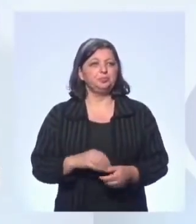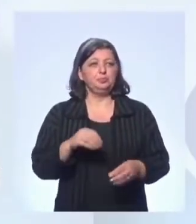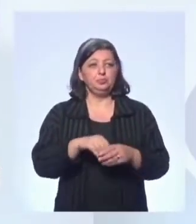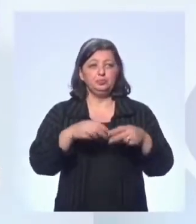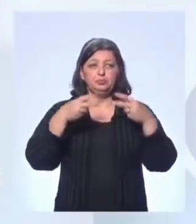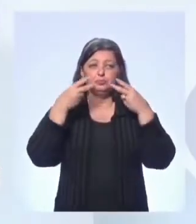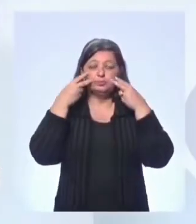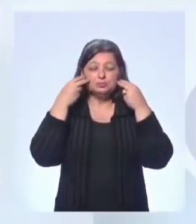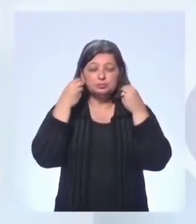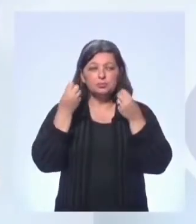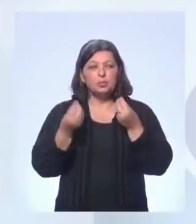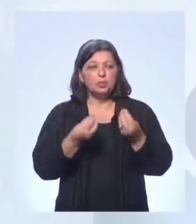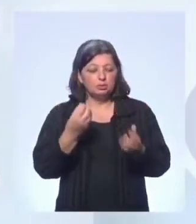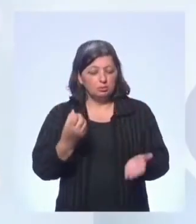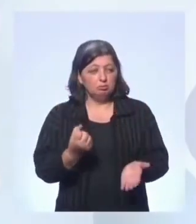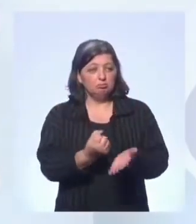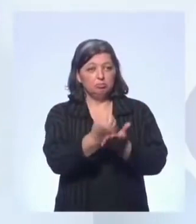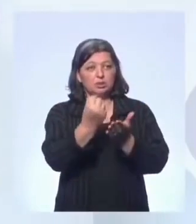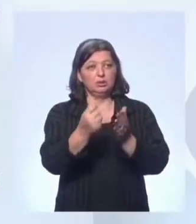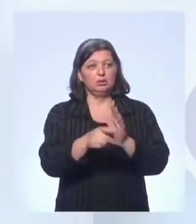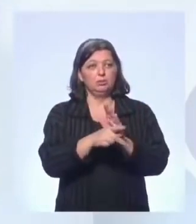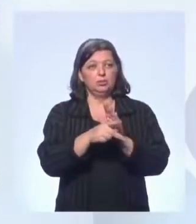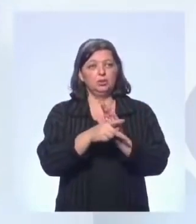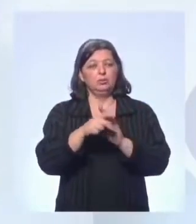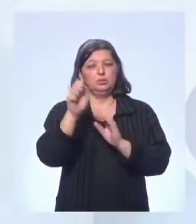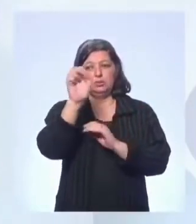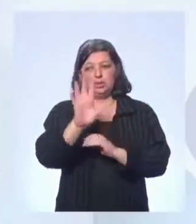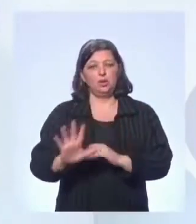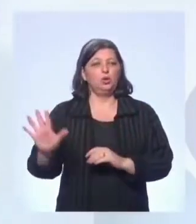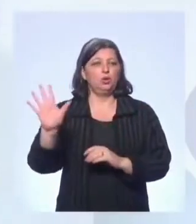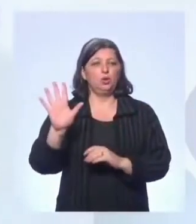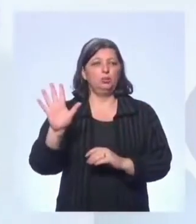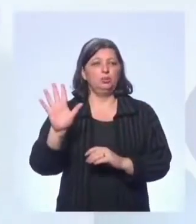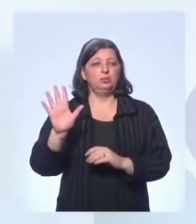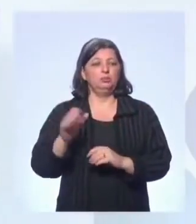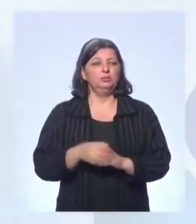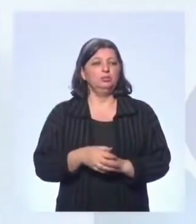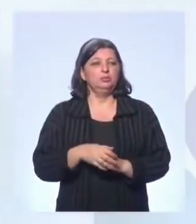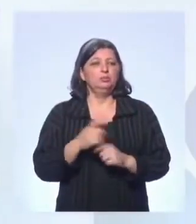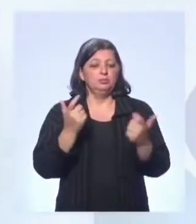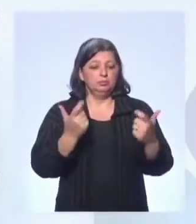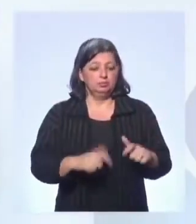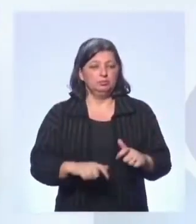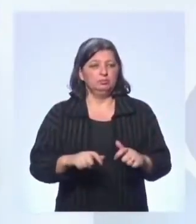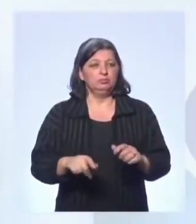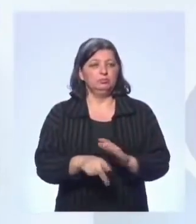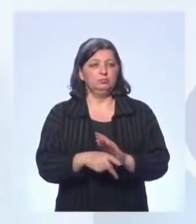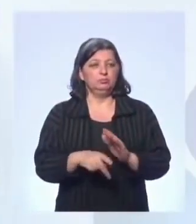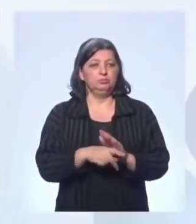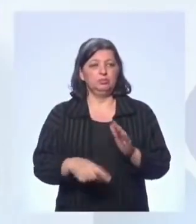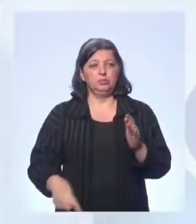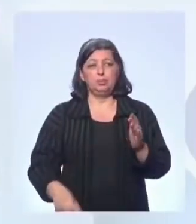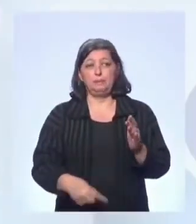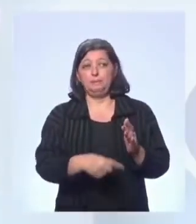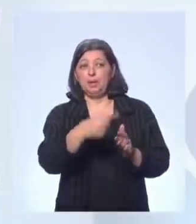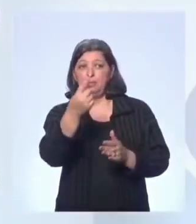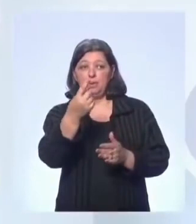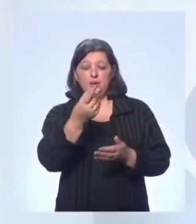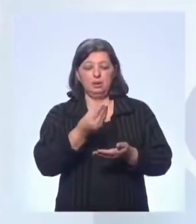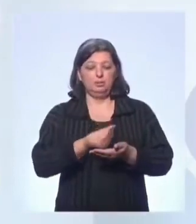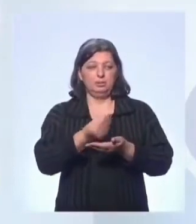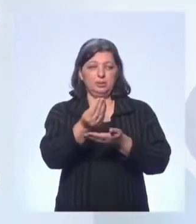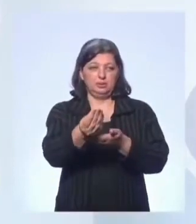europeia começa a ser colocada na terra com a realização da primeira